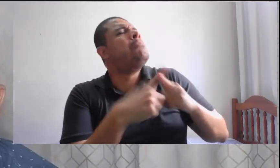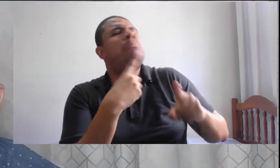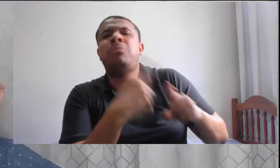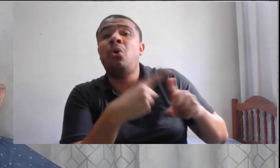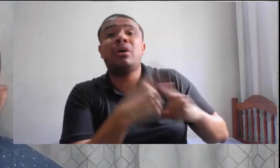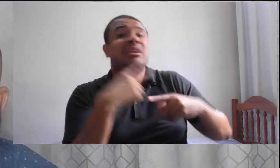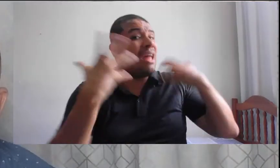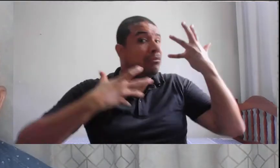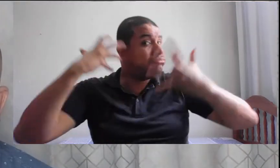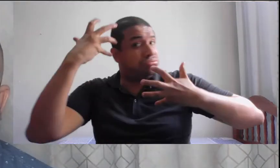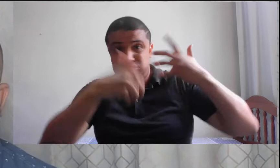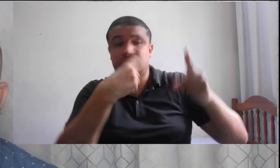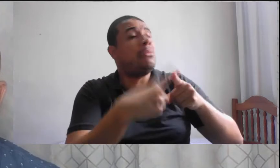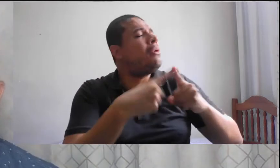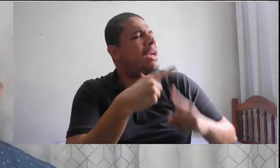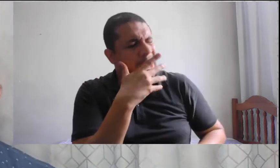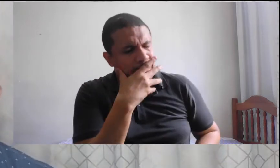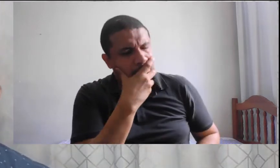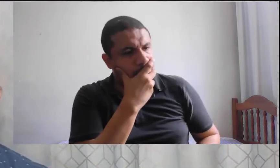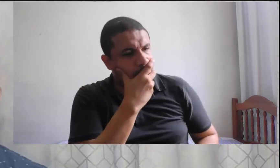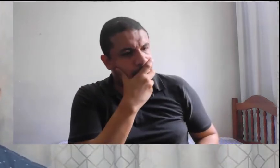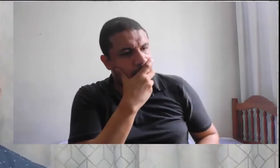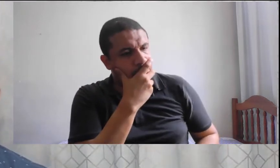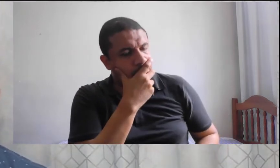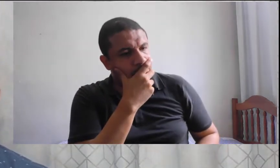estão tão apavorados assim?